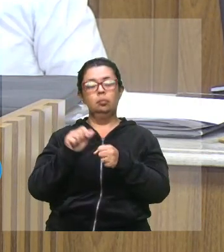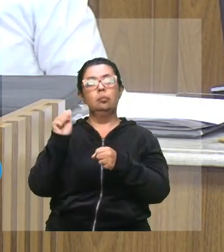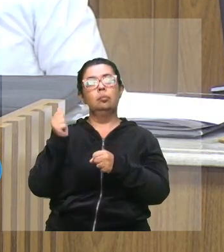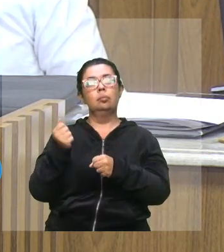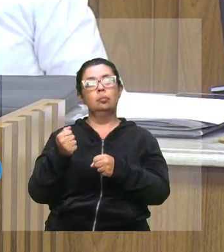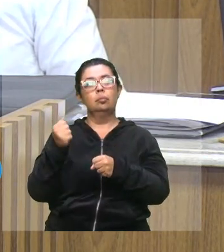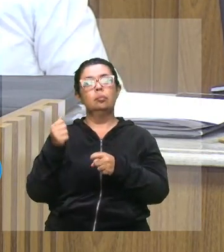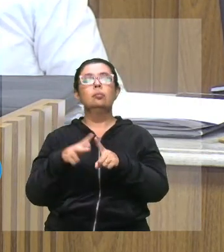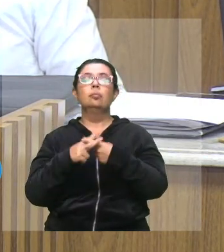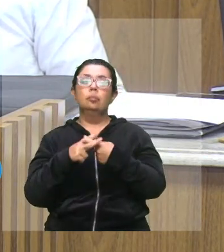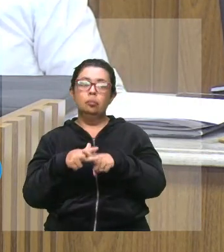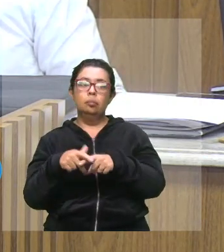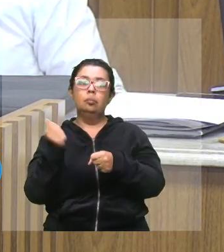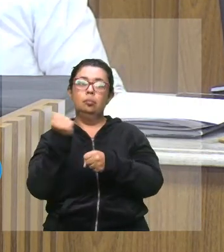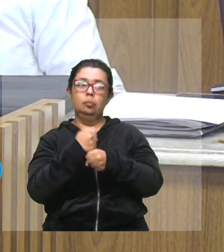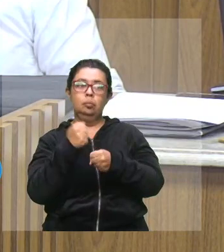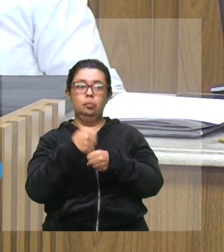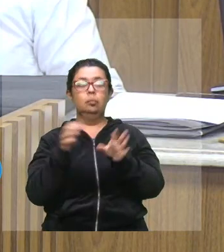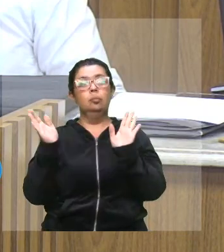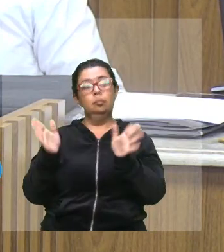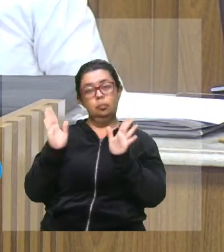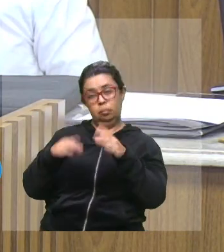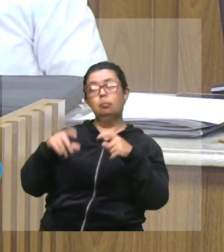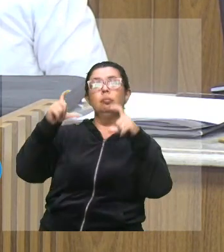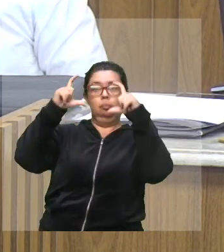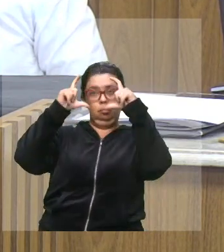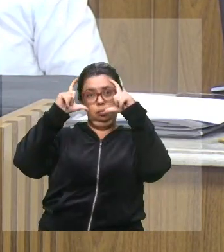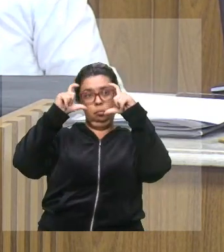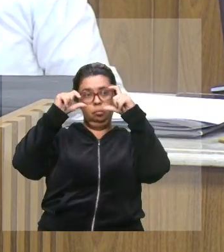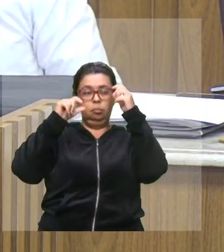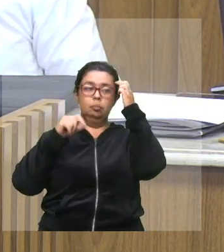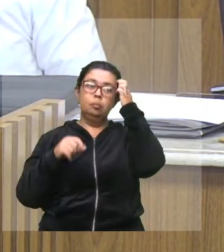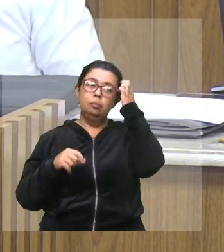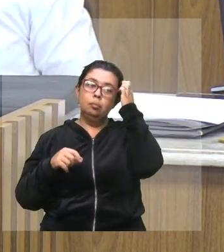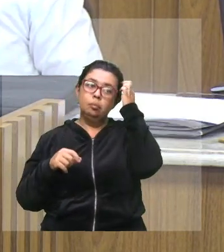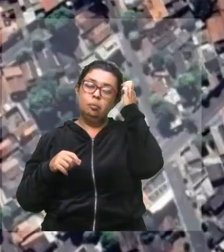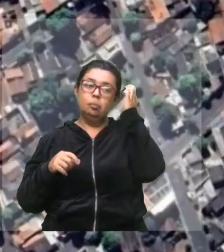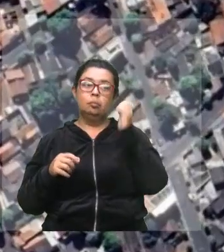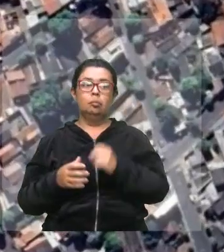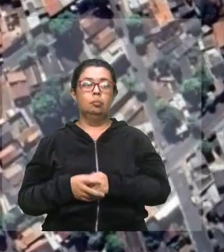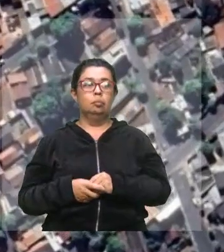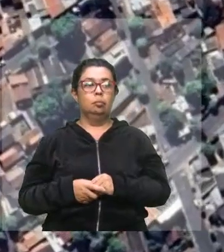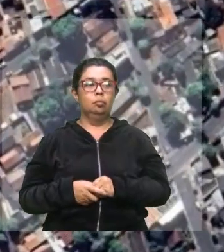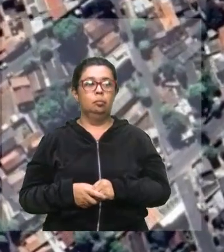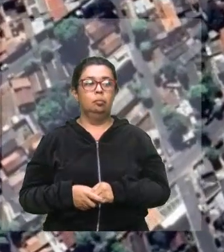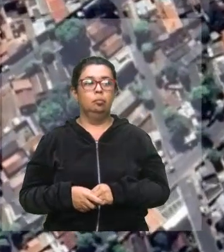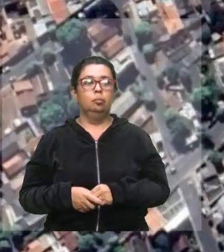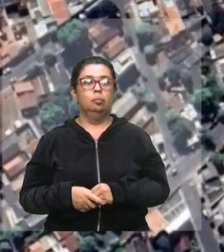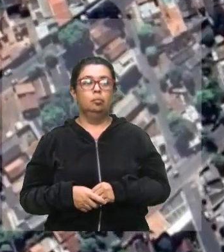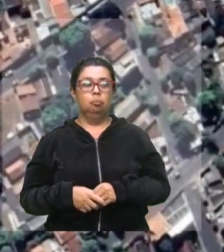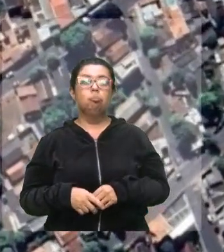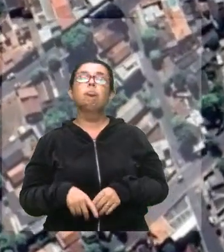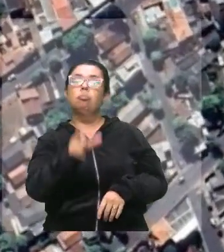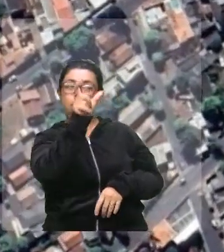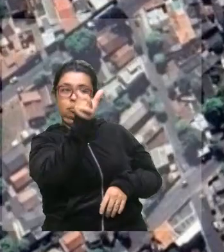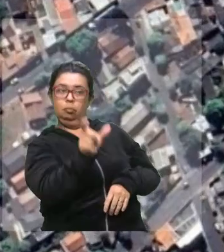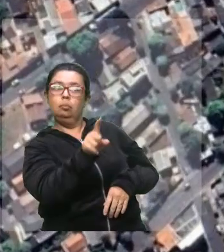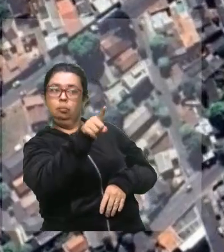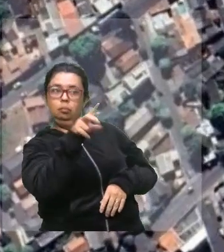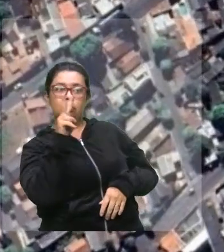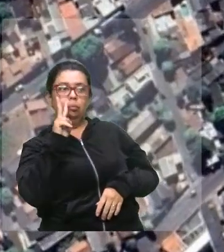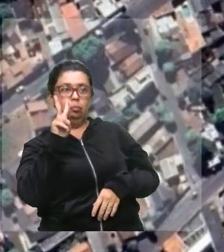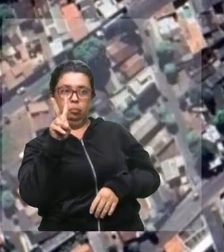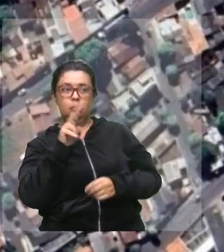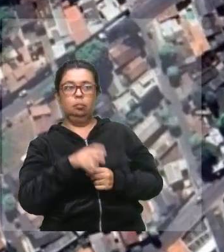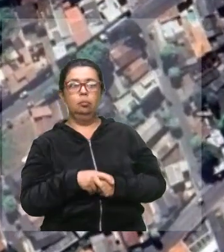manutenção da horta. Queria pedir para a técnica, por favor, colocar as imagens para que o pessoal possa entender